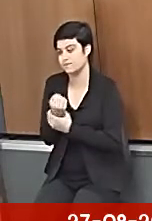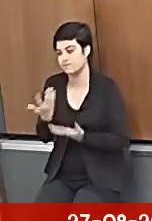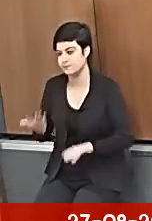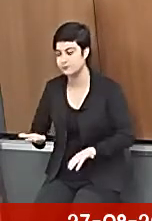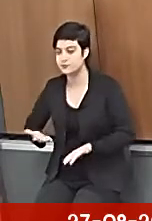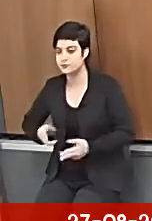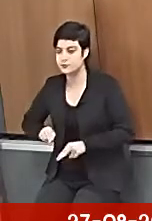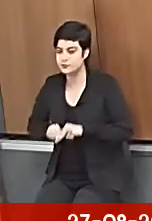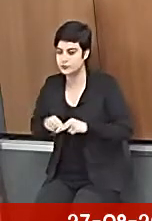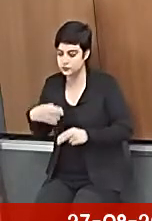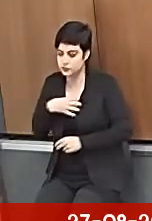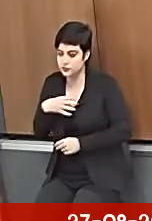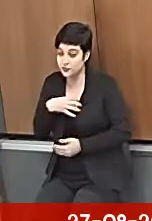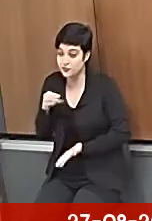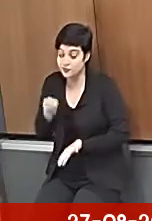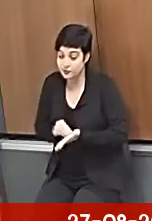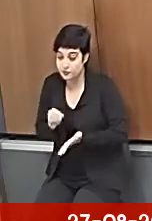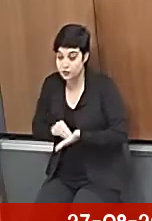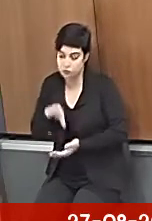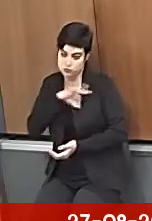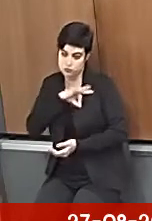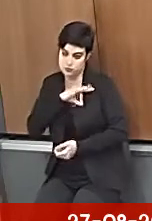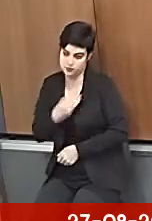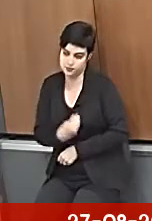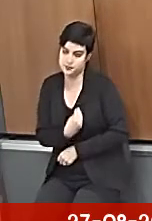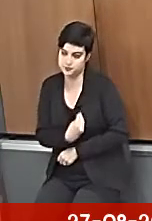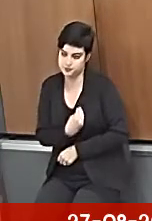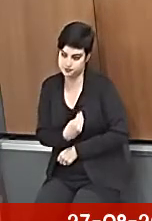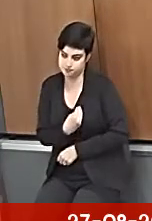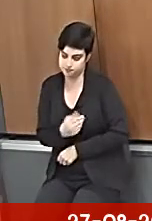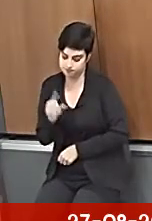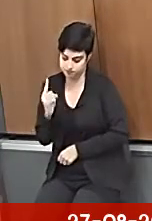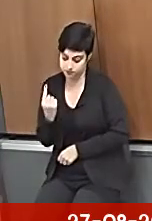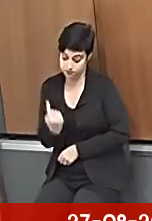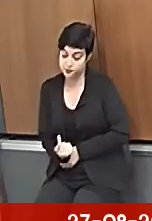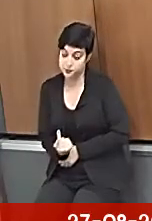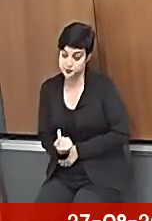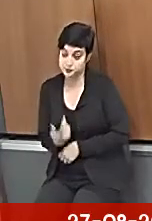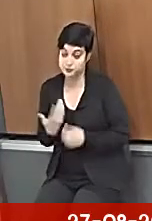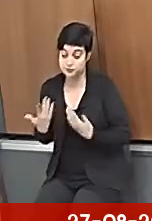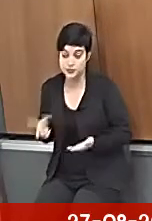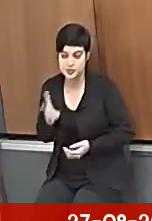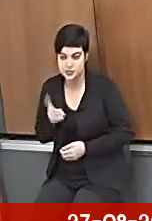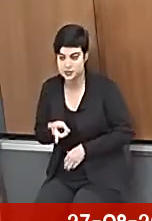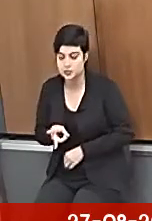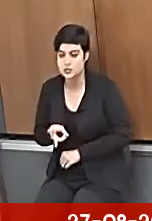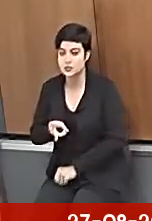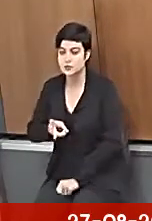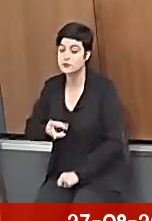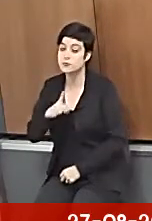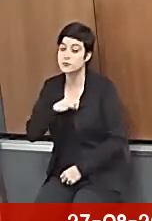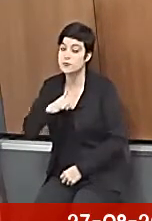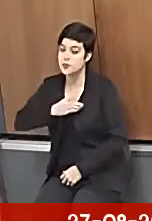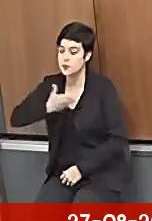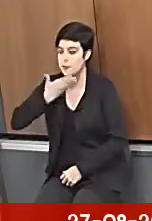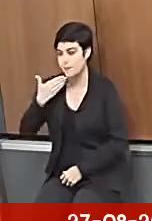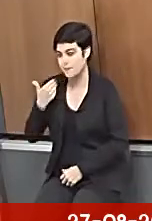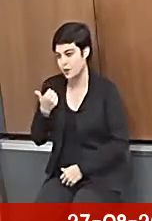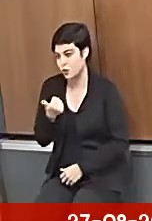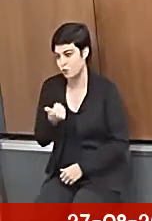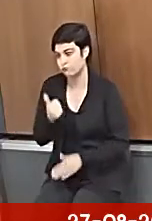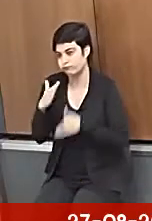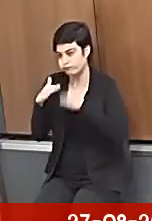presença aqui da polícia militar e aí eu já vou chegar no segundo ponto sempre haverá espaço para melhorias